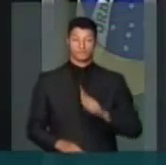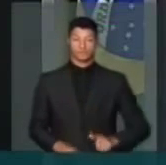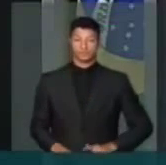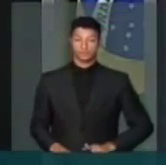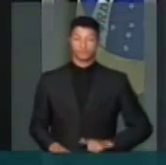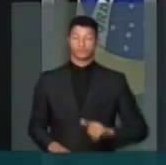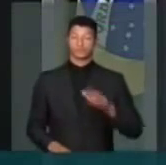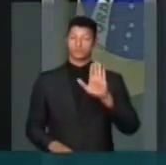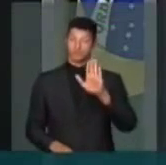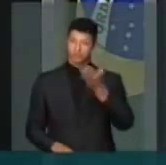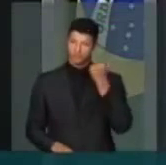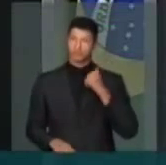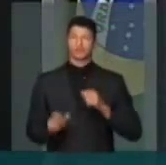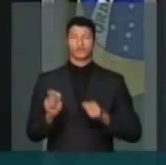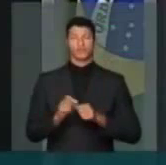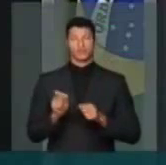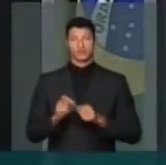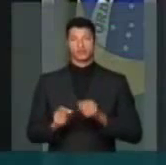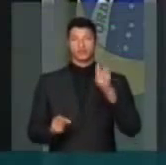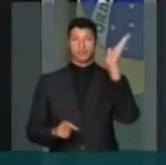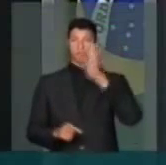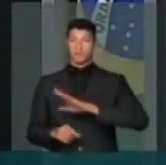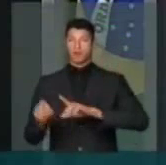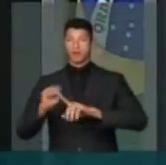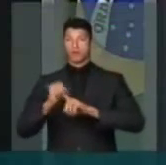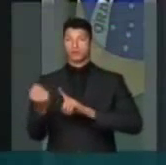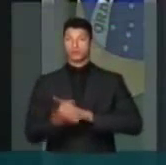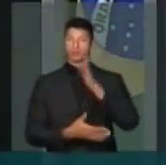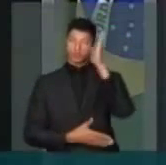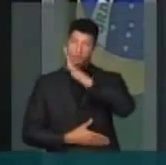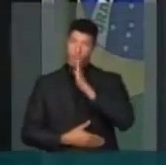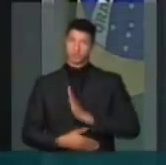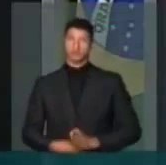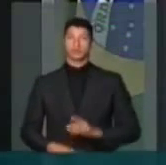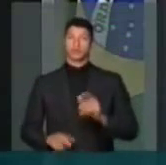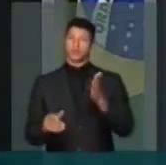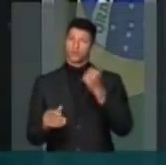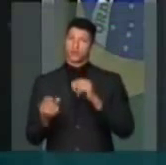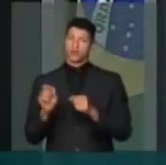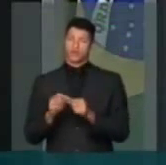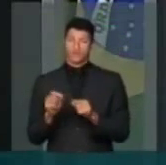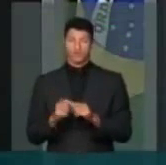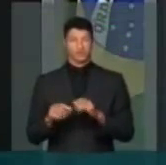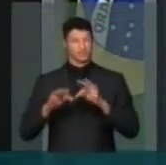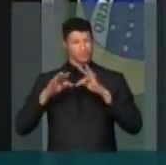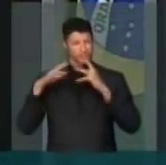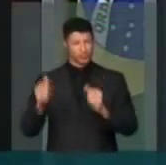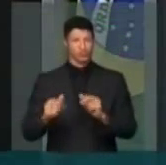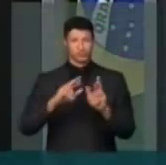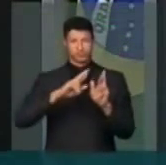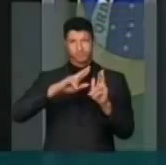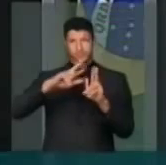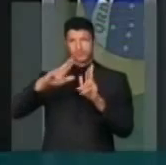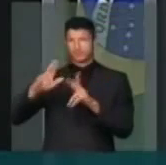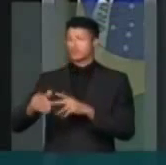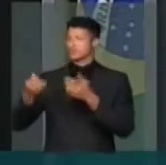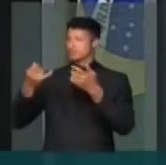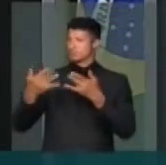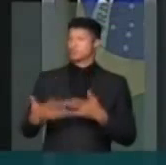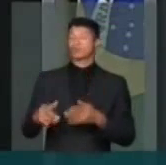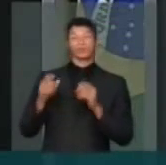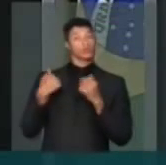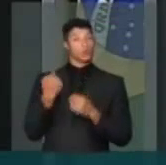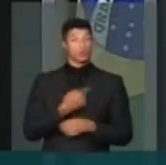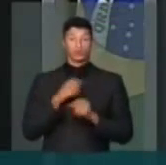governo vem causando mal à sociedade brasileira, vem fazendo tudo diferente do que disse, e